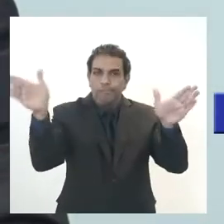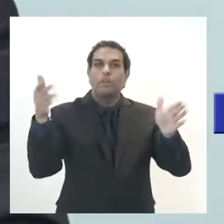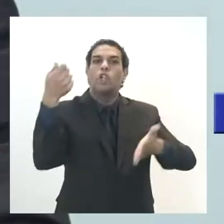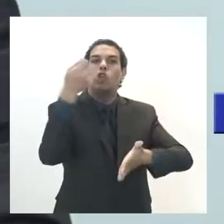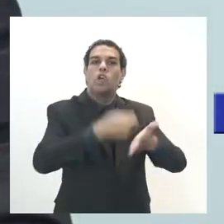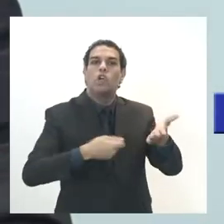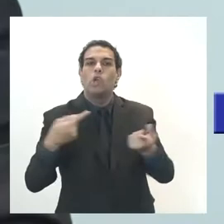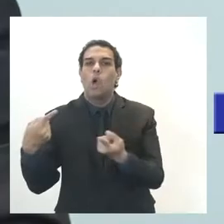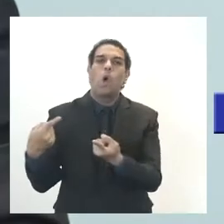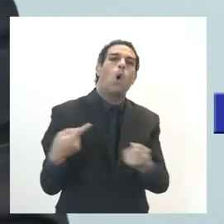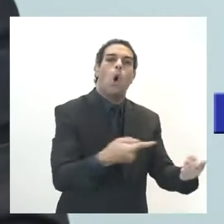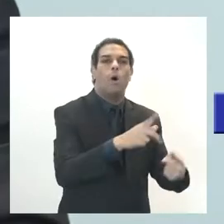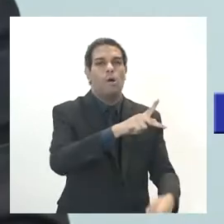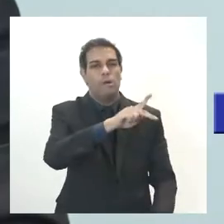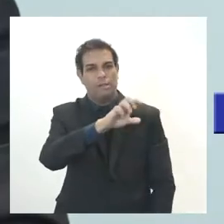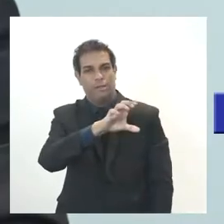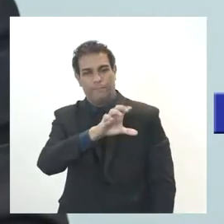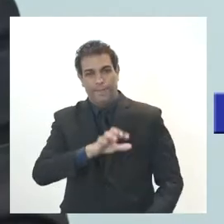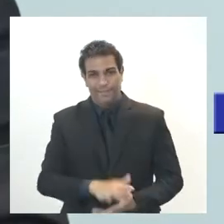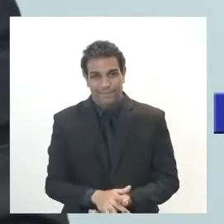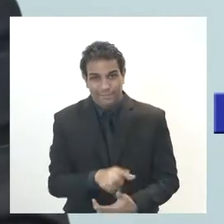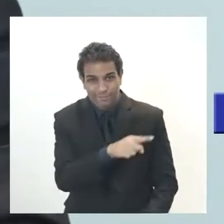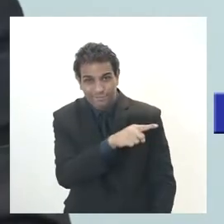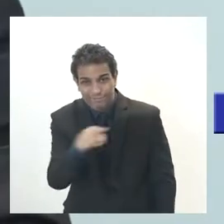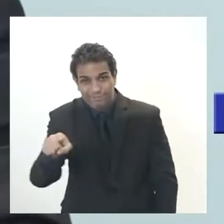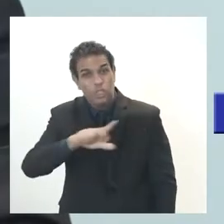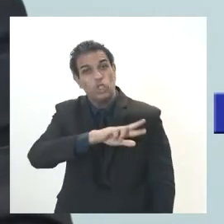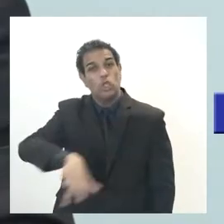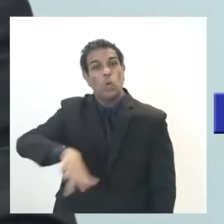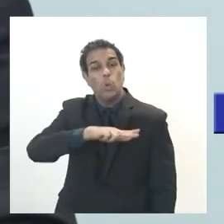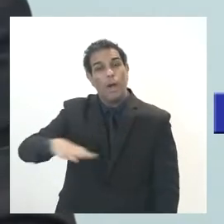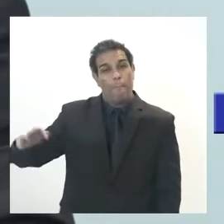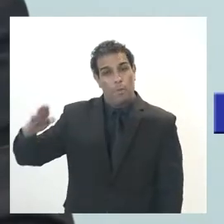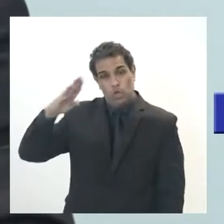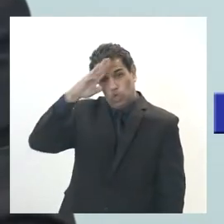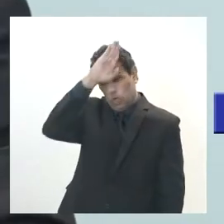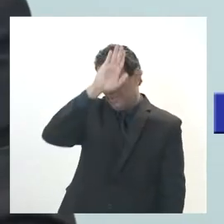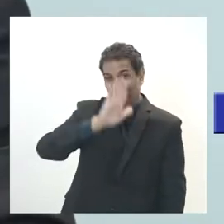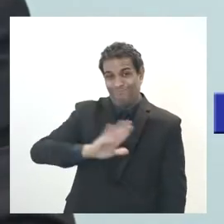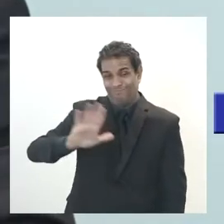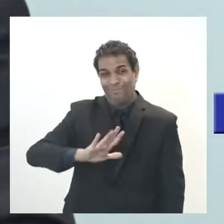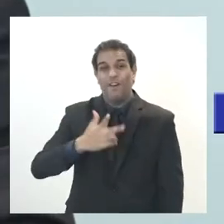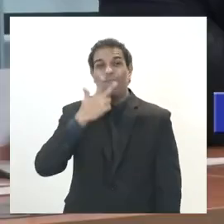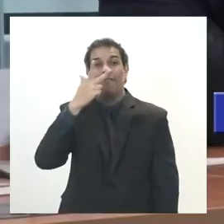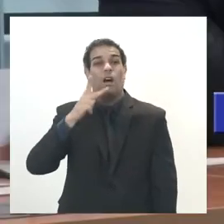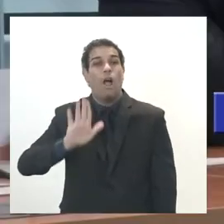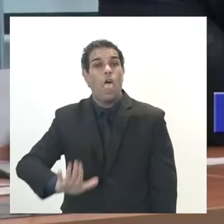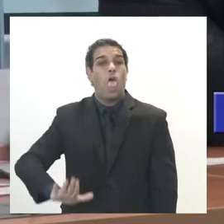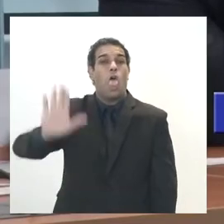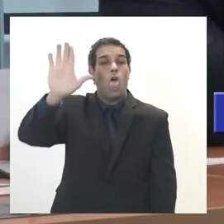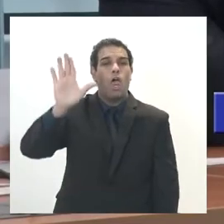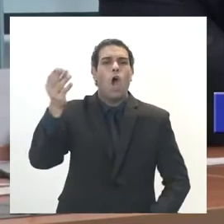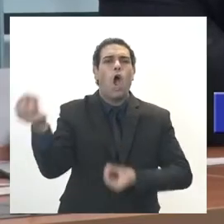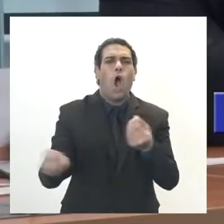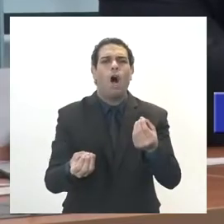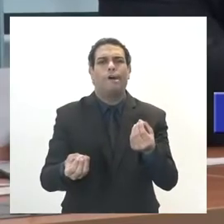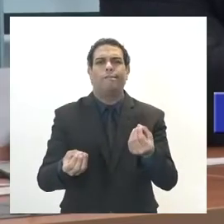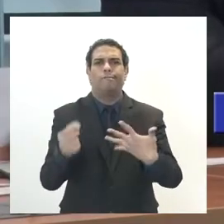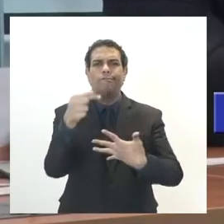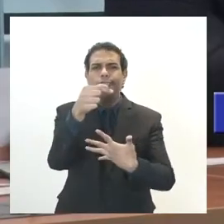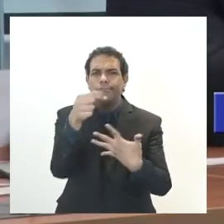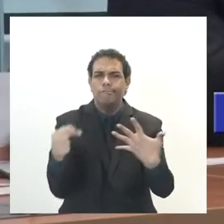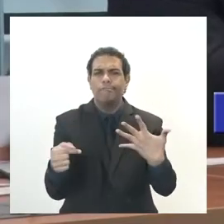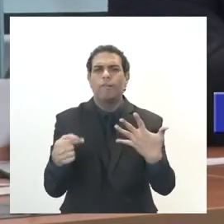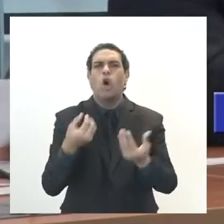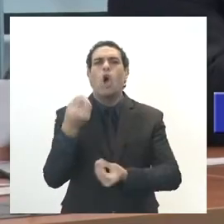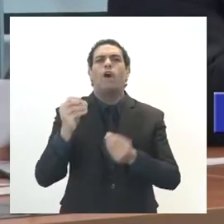esse processo não é Paulo Guedes não é bolsonaro que vão ditar né como o nosso